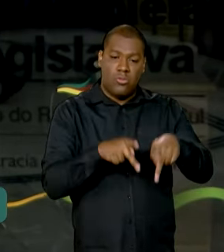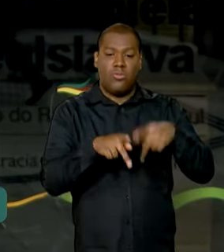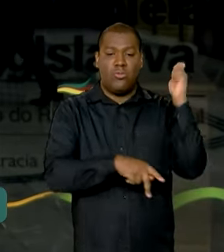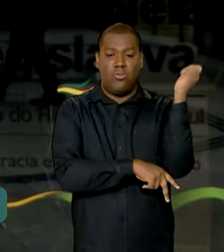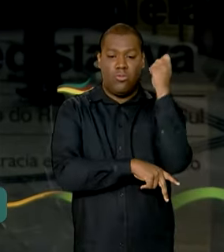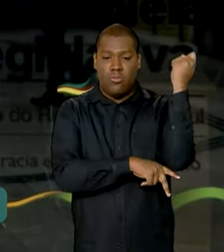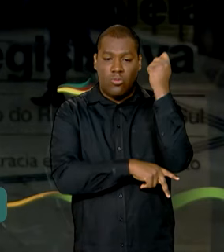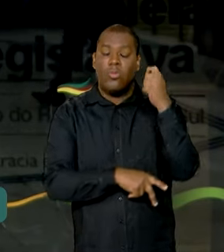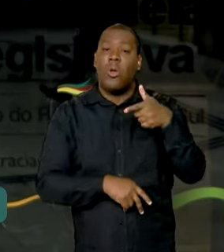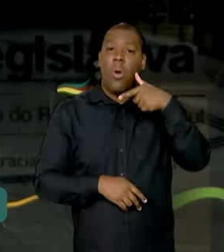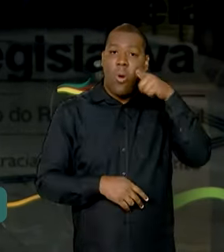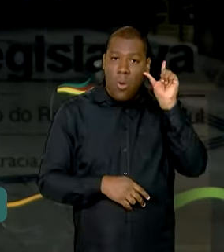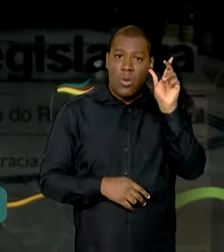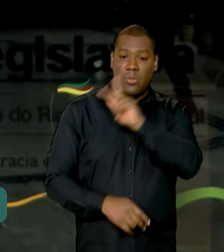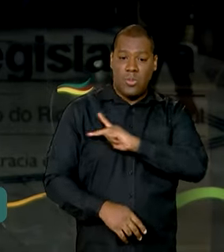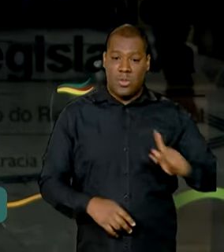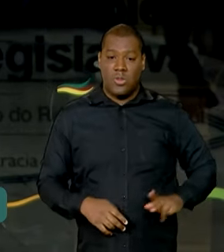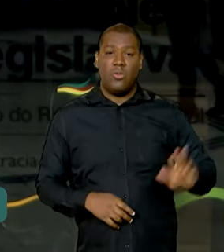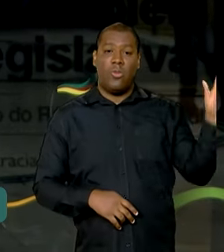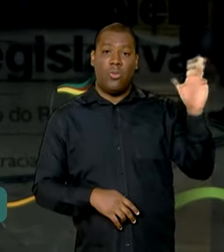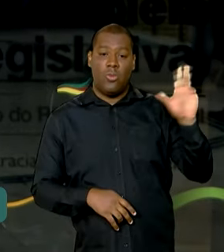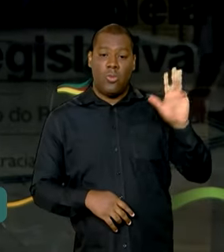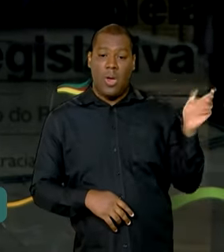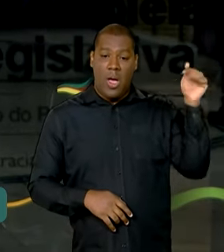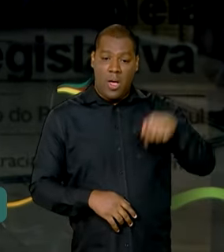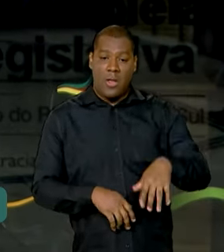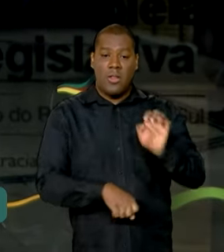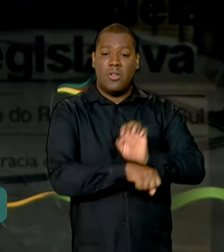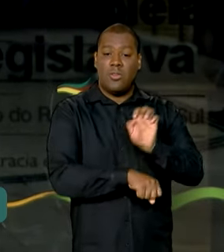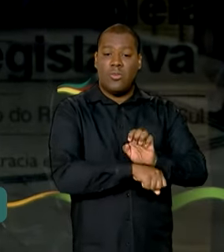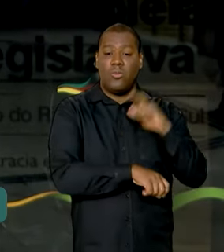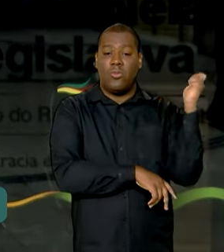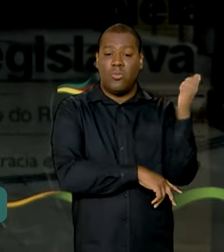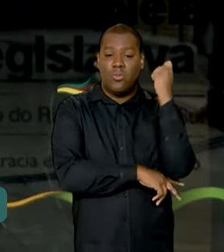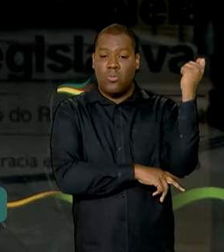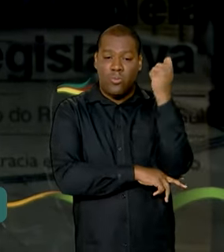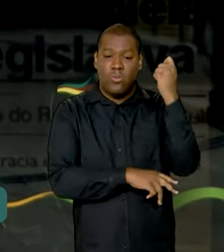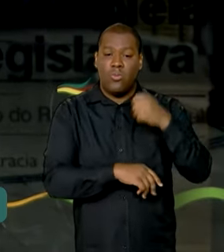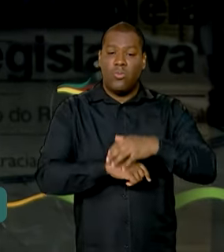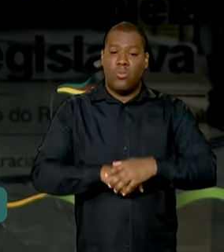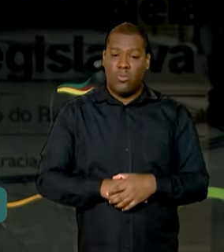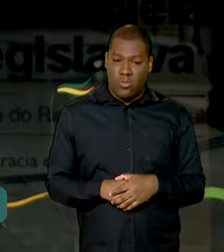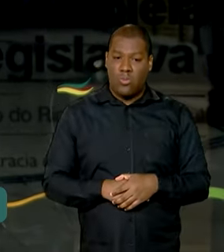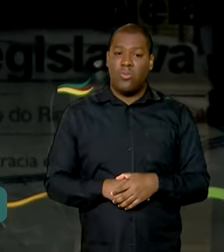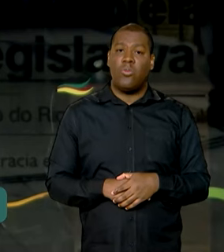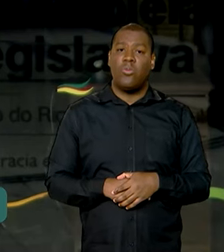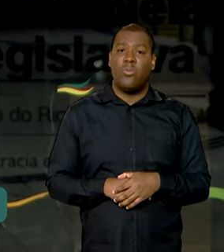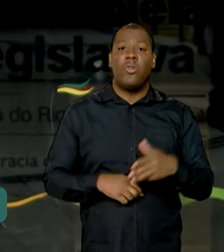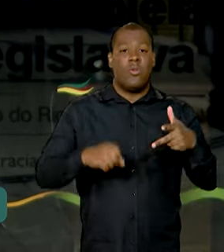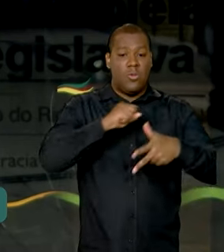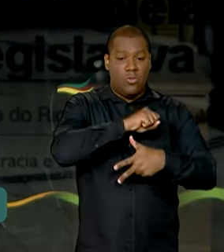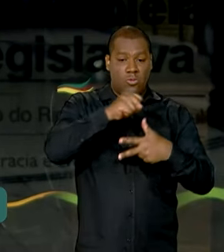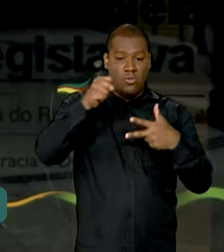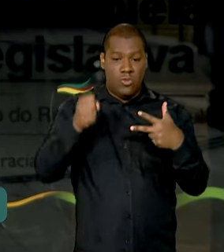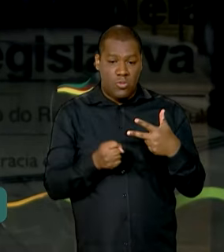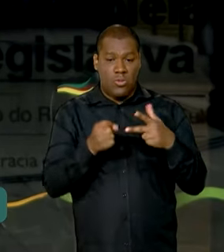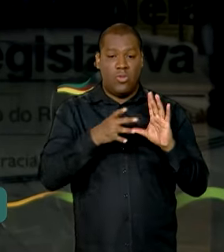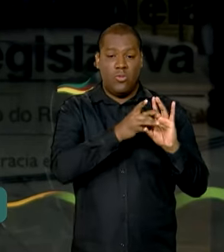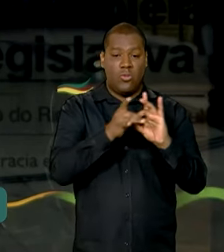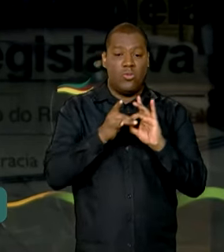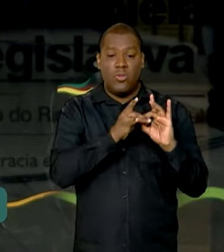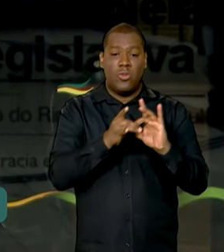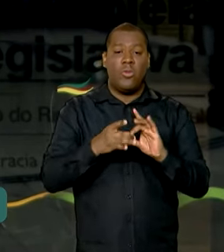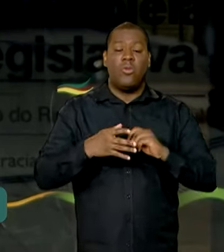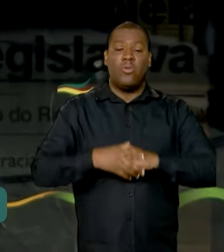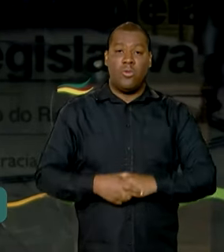Lula esteve aqui no Rio Grande do Sul. E numa demonstração assim, de união entre os poderes, ele trouxe uma comitiva com